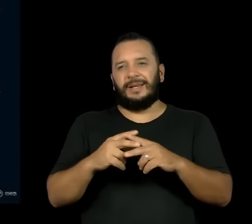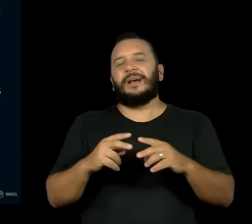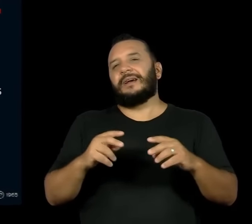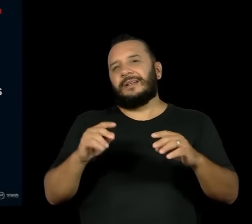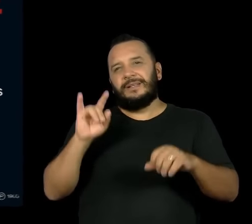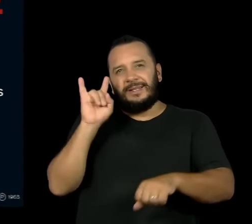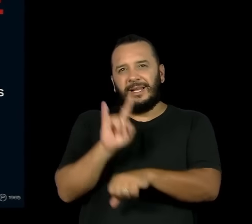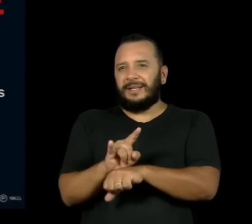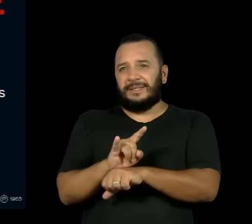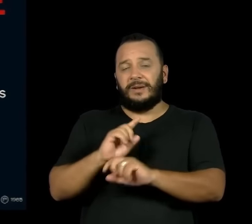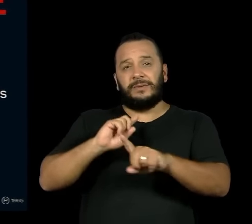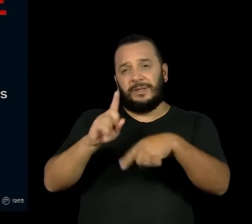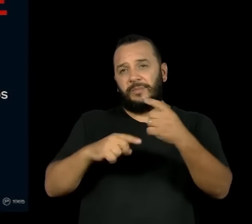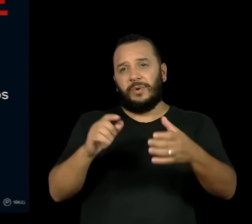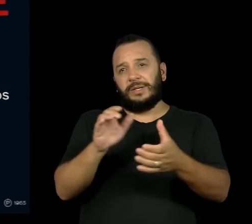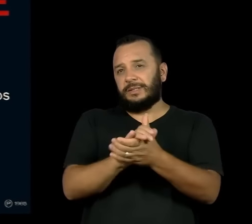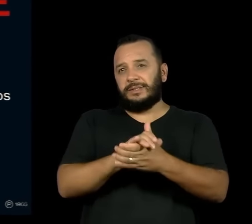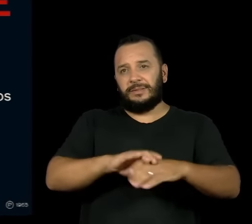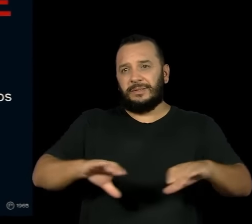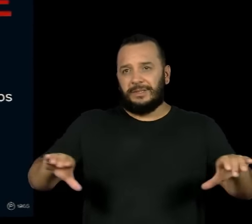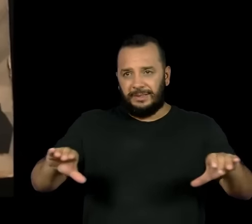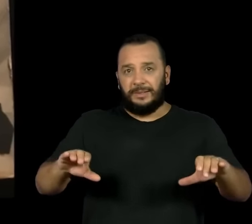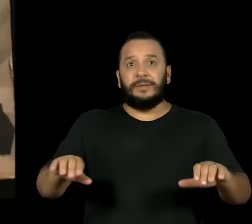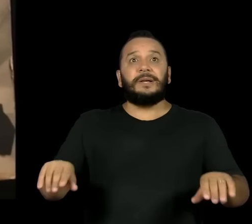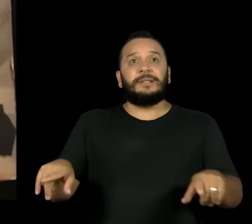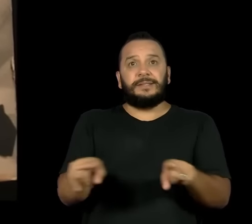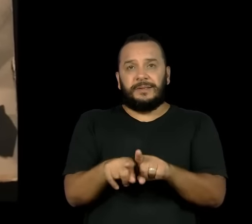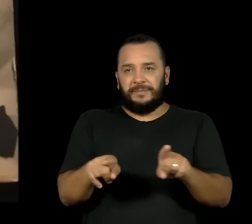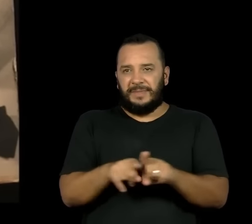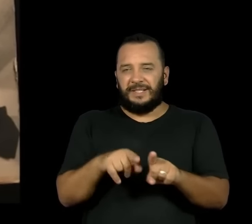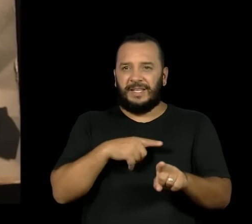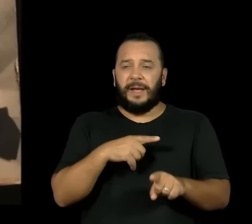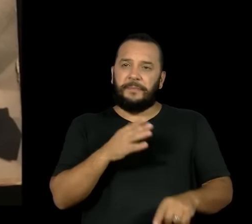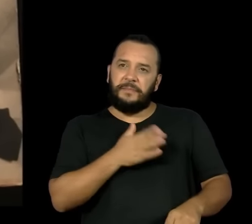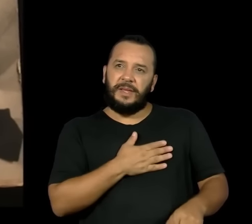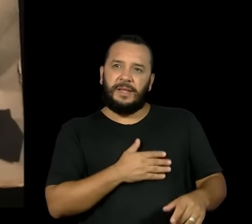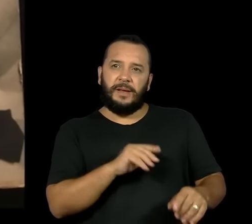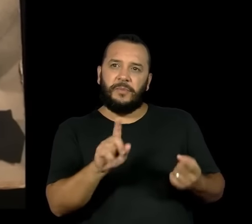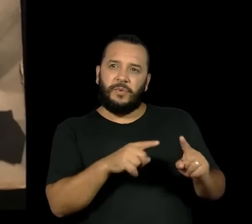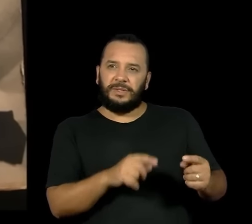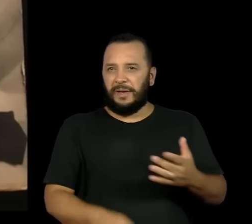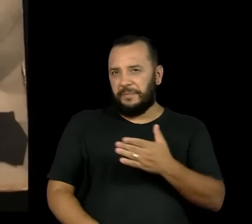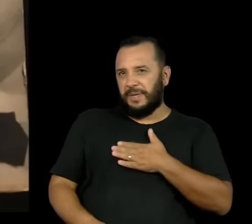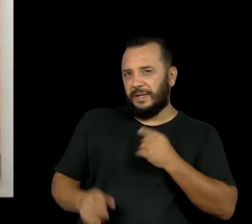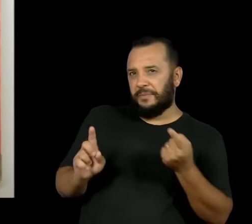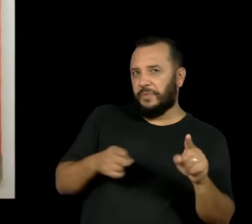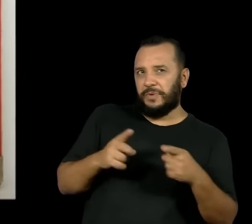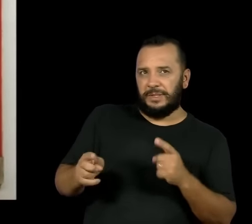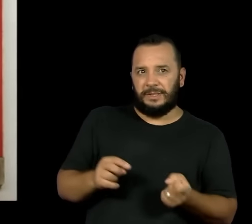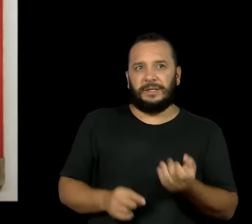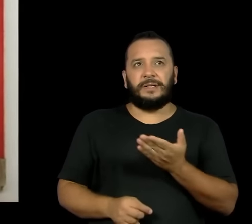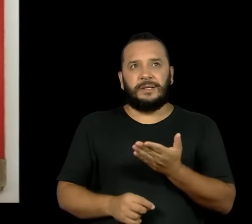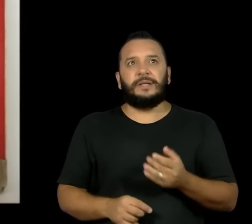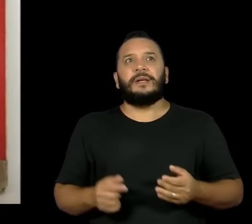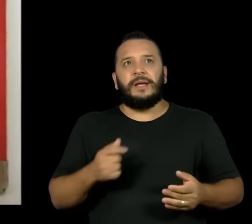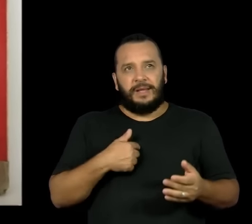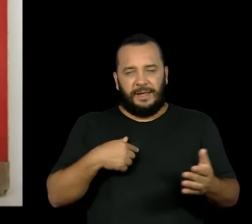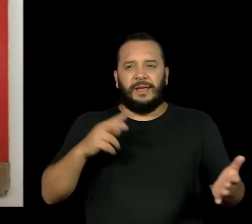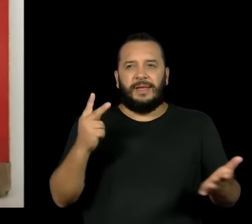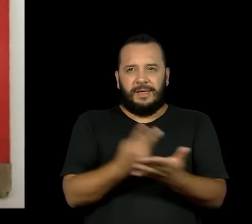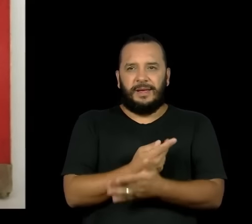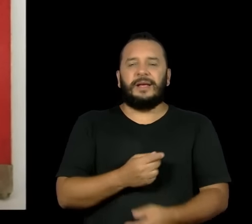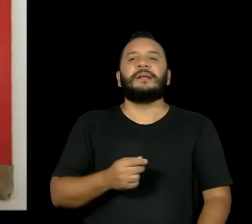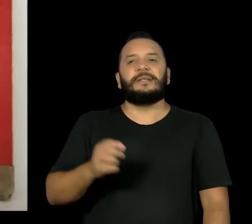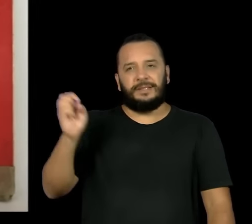separação mas também numa disputa musical entre os dois que resultou em canções como errei sim